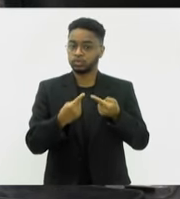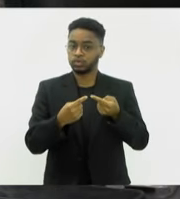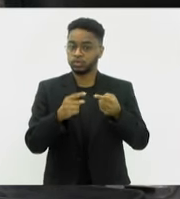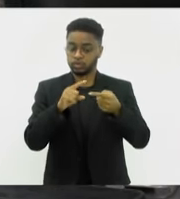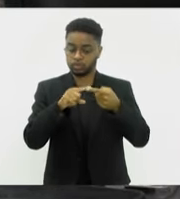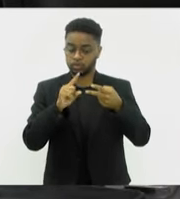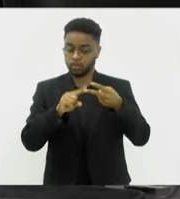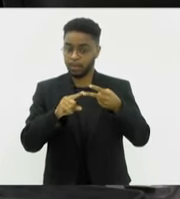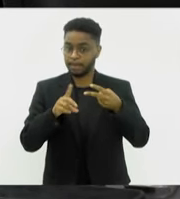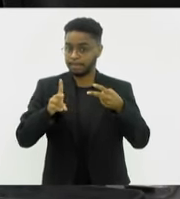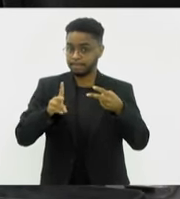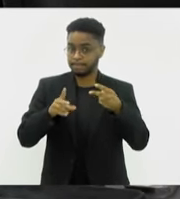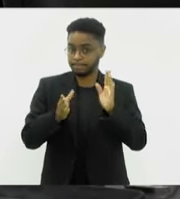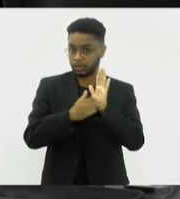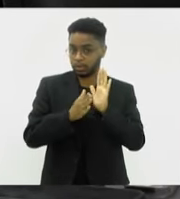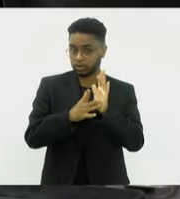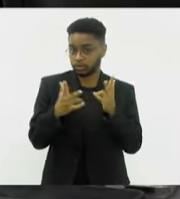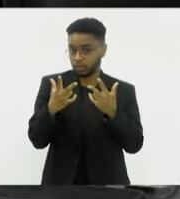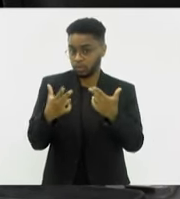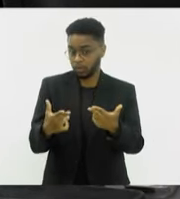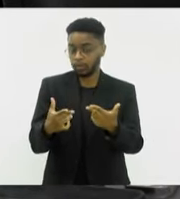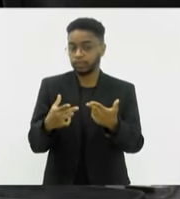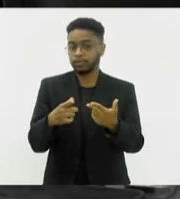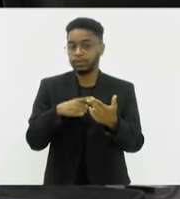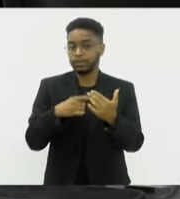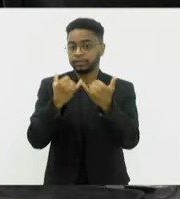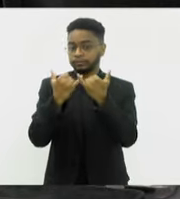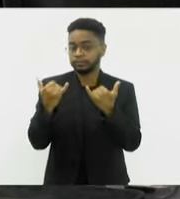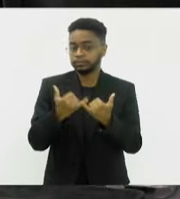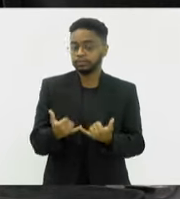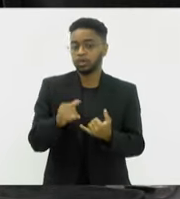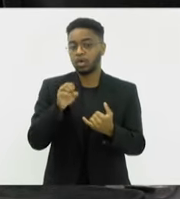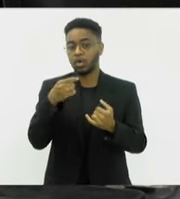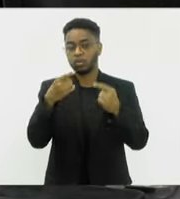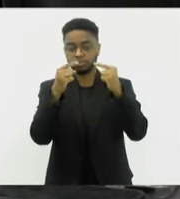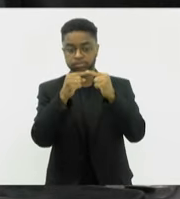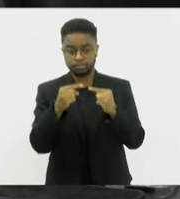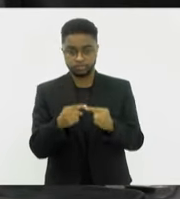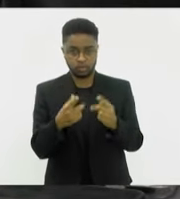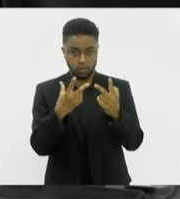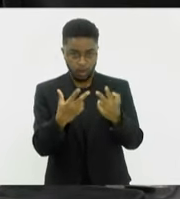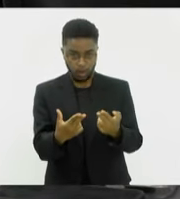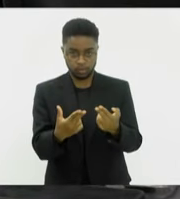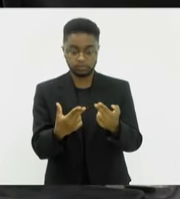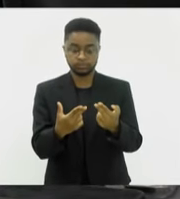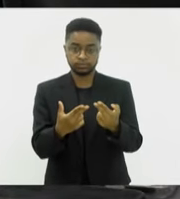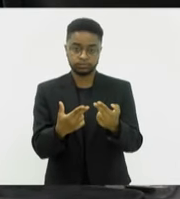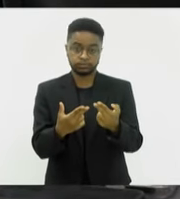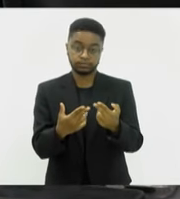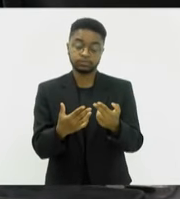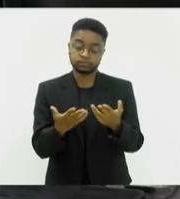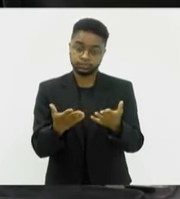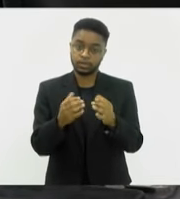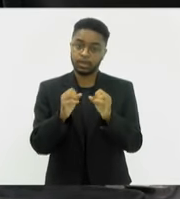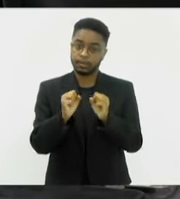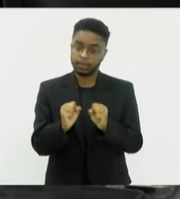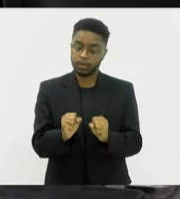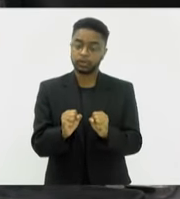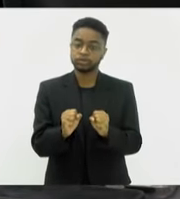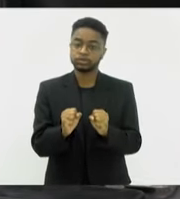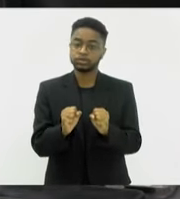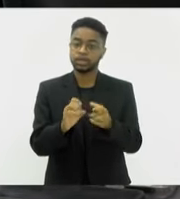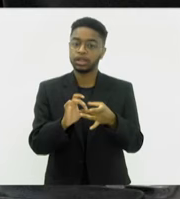mesma espécie que regulem matéria idêntica ou correlata, que é o caso, é lícito promover sua